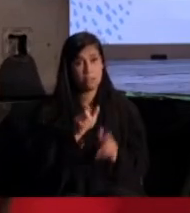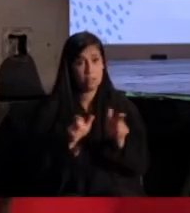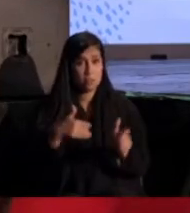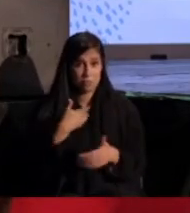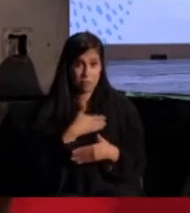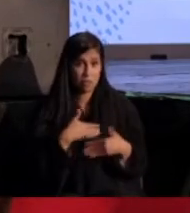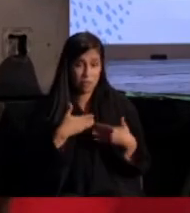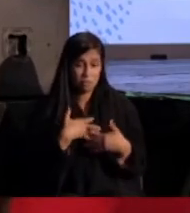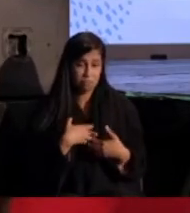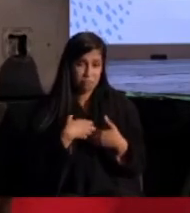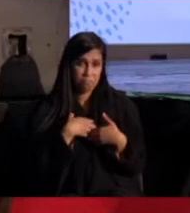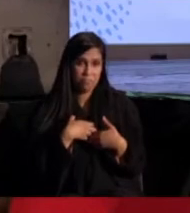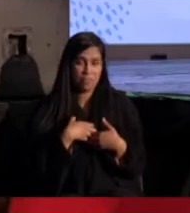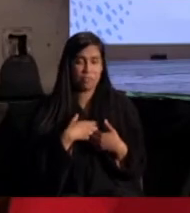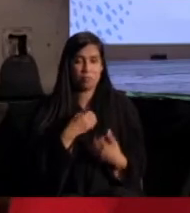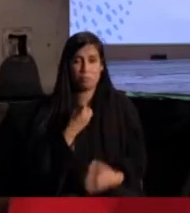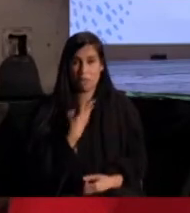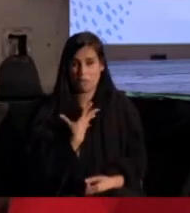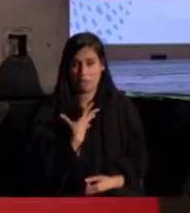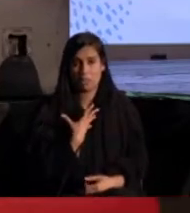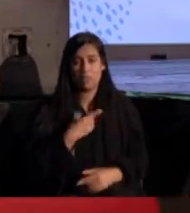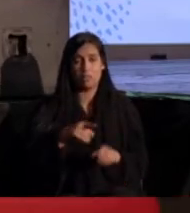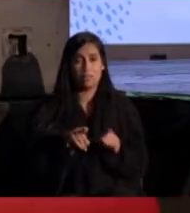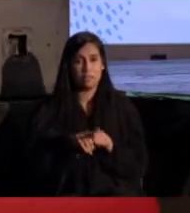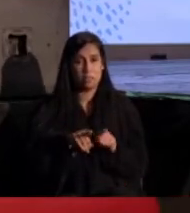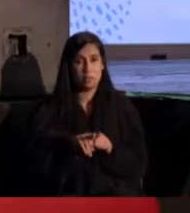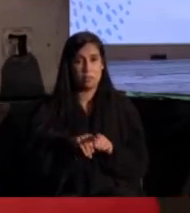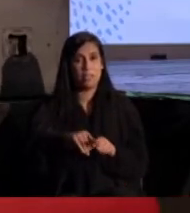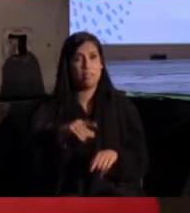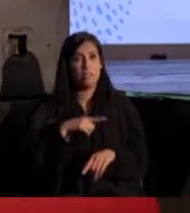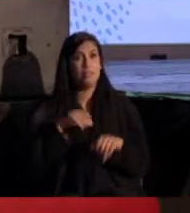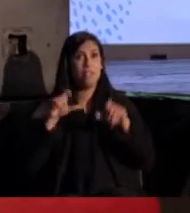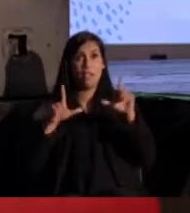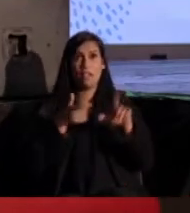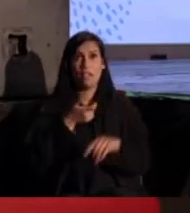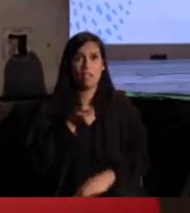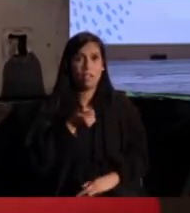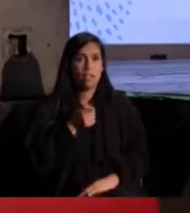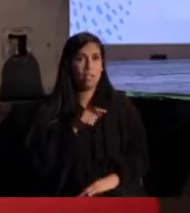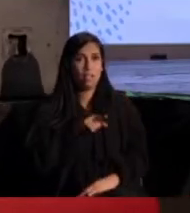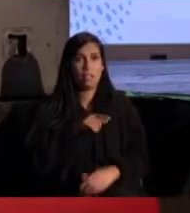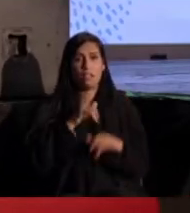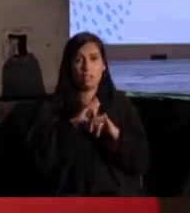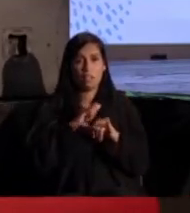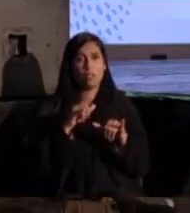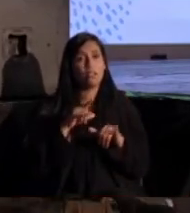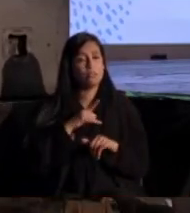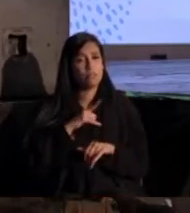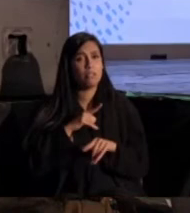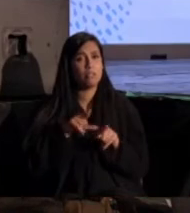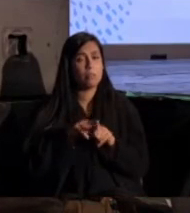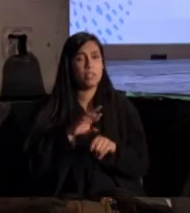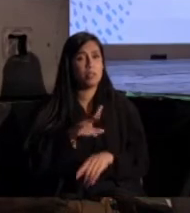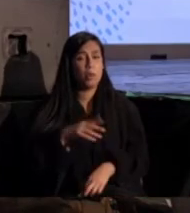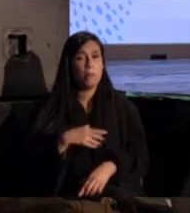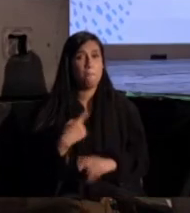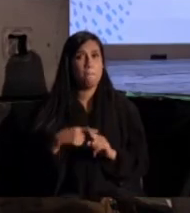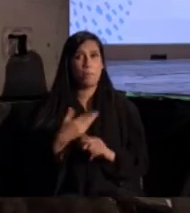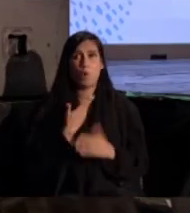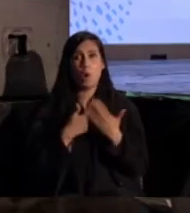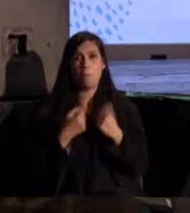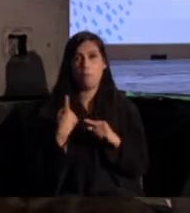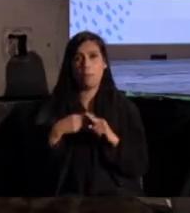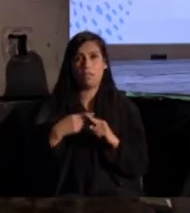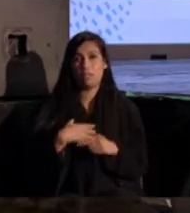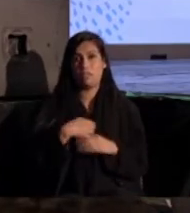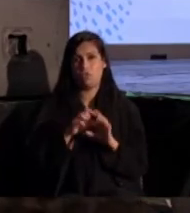horror. E há uma propaganda maciça, não é que as pessoas comam porque estão baseadas numa liberdade, que não há liberdade colocada aí